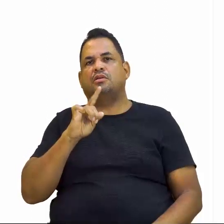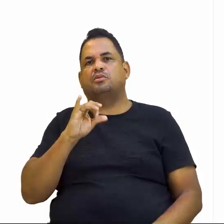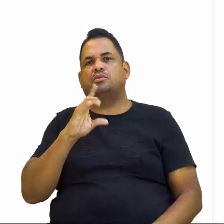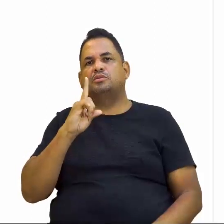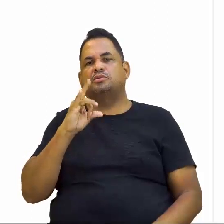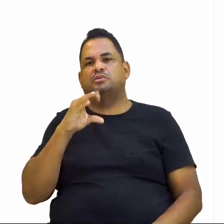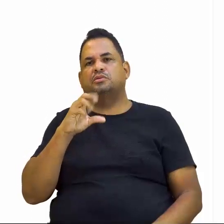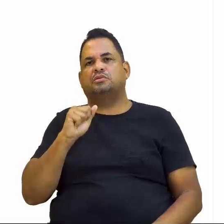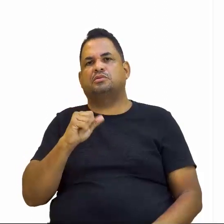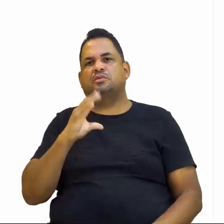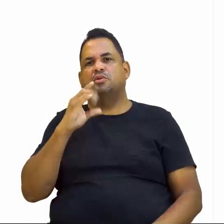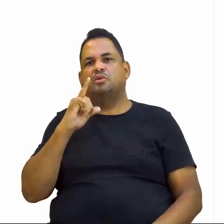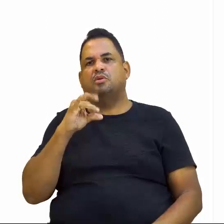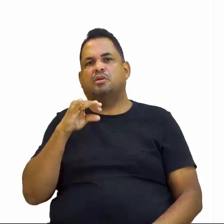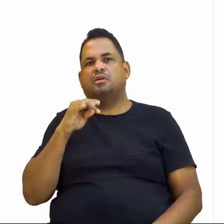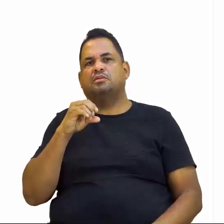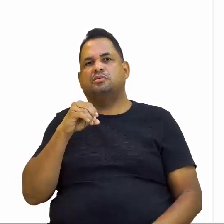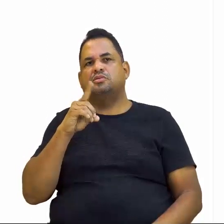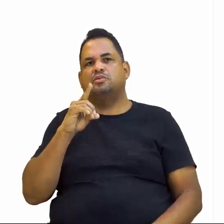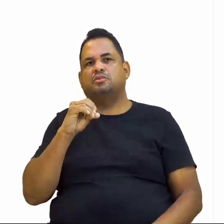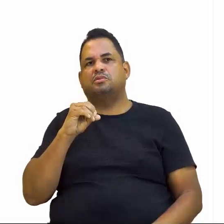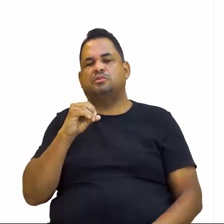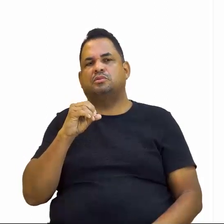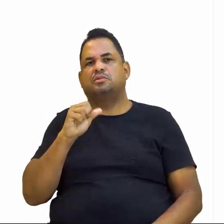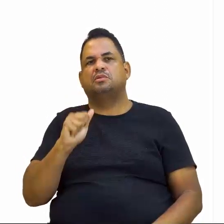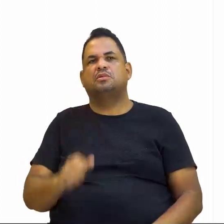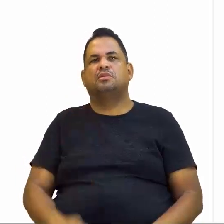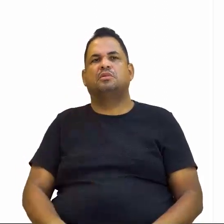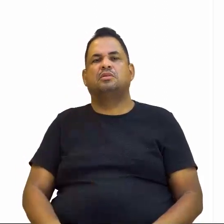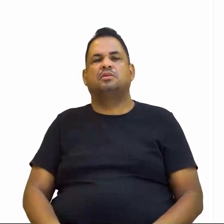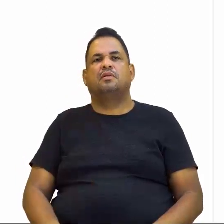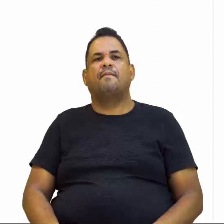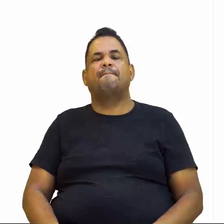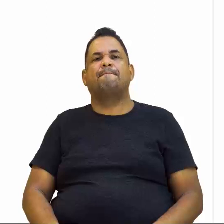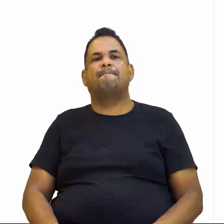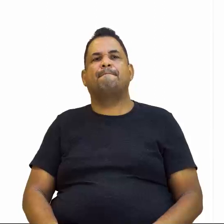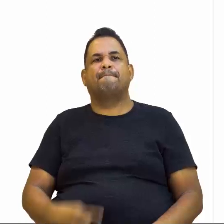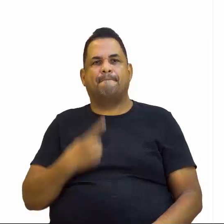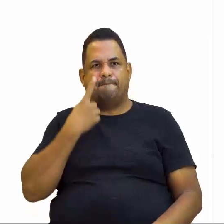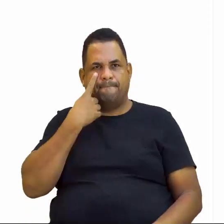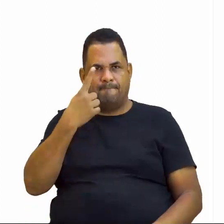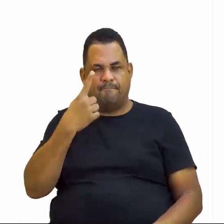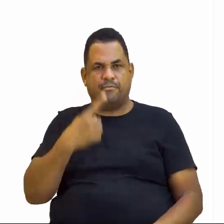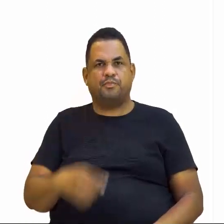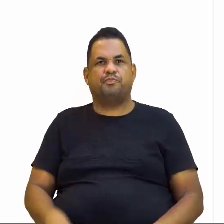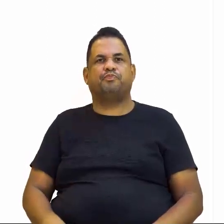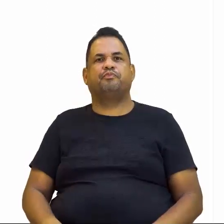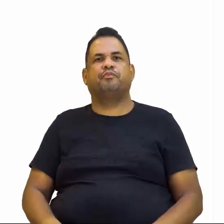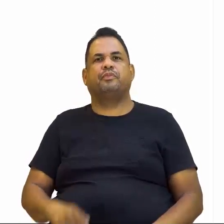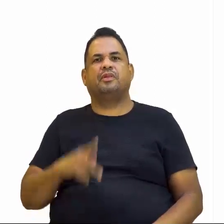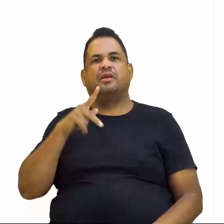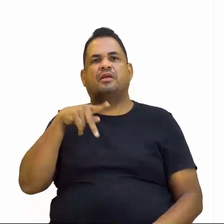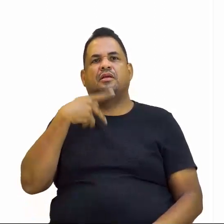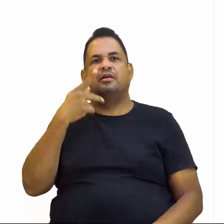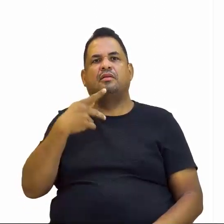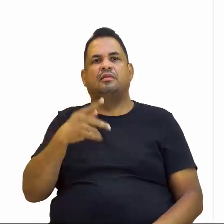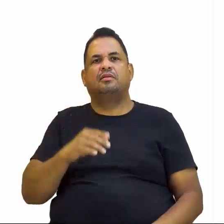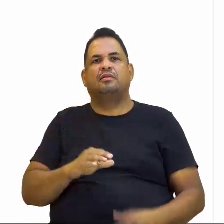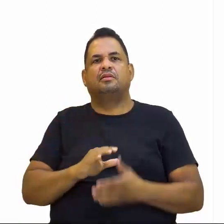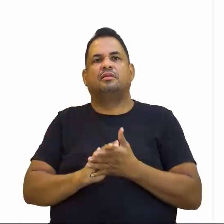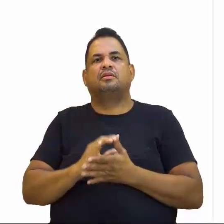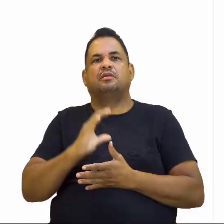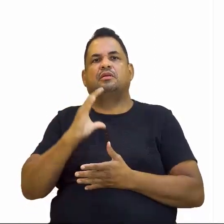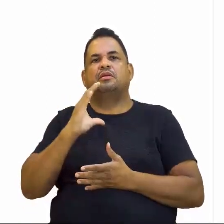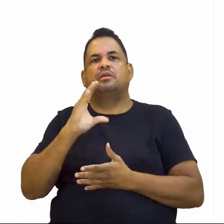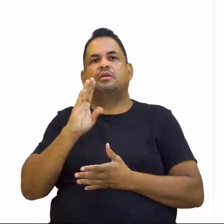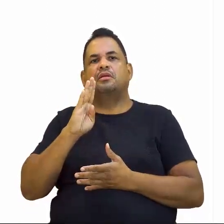em cloreto de sódio, né? A gente consegue observar. Falou em carbonato de